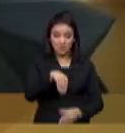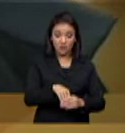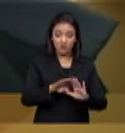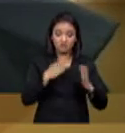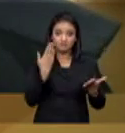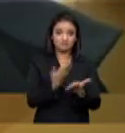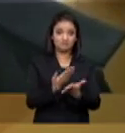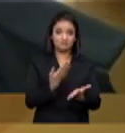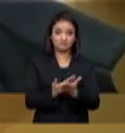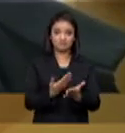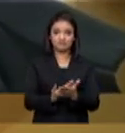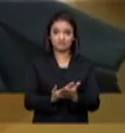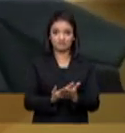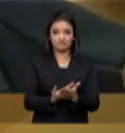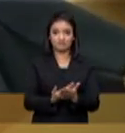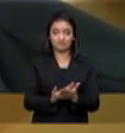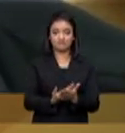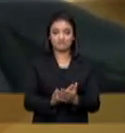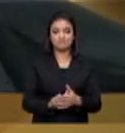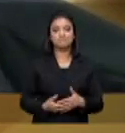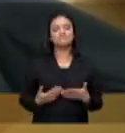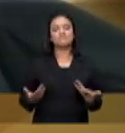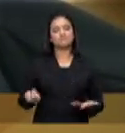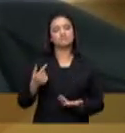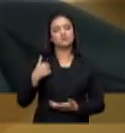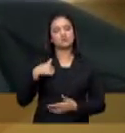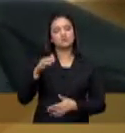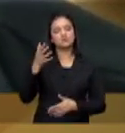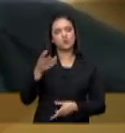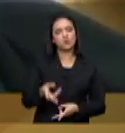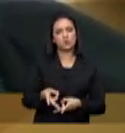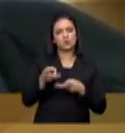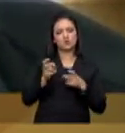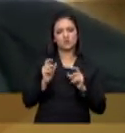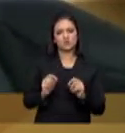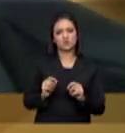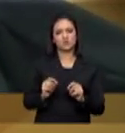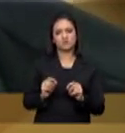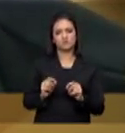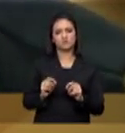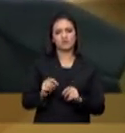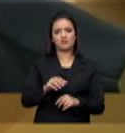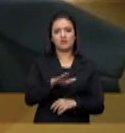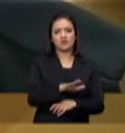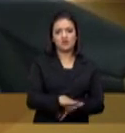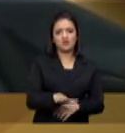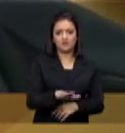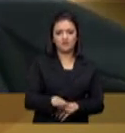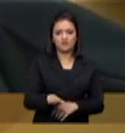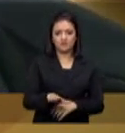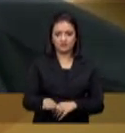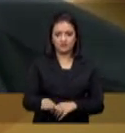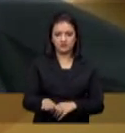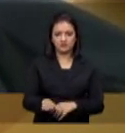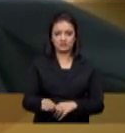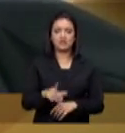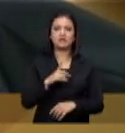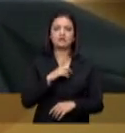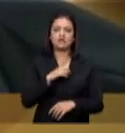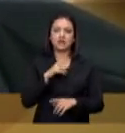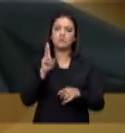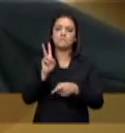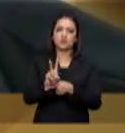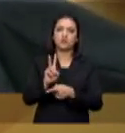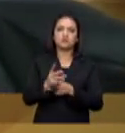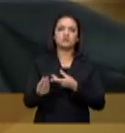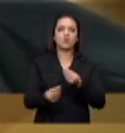germinal que é a escola. Entendo, ao meu sentir, que a infância está adequadamente protegida